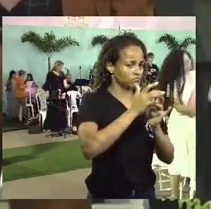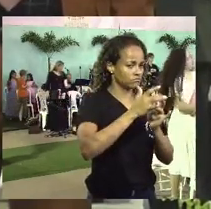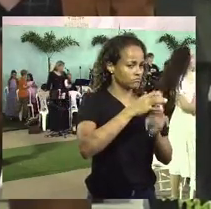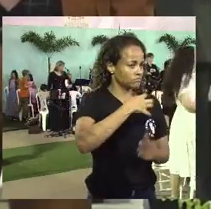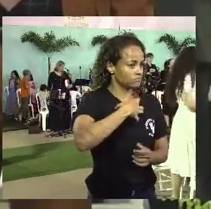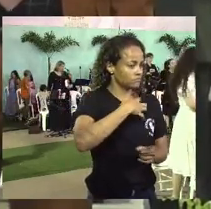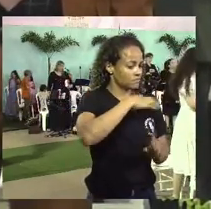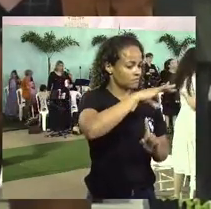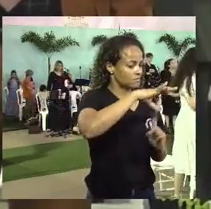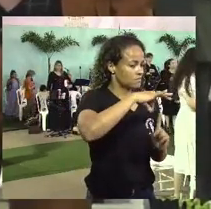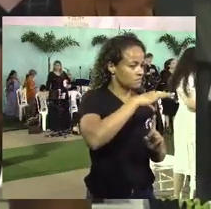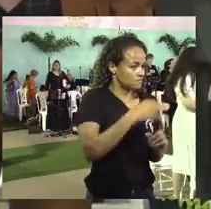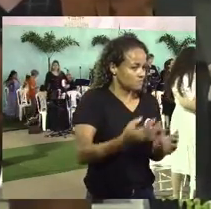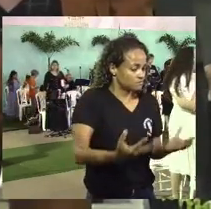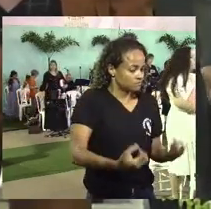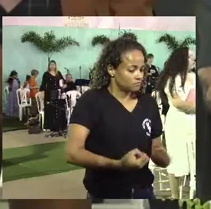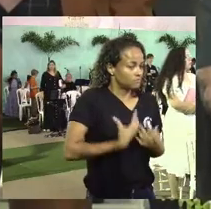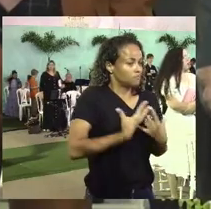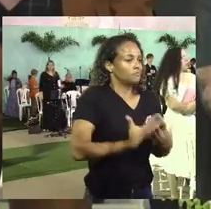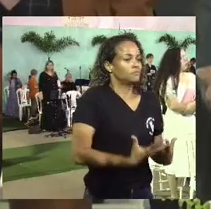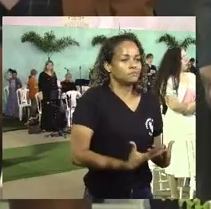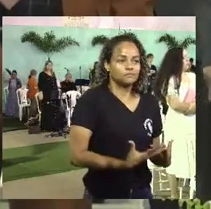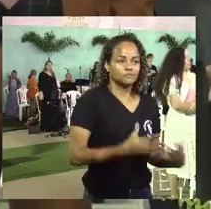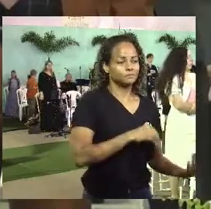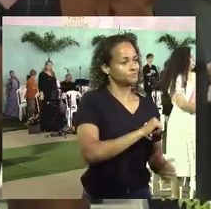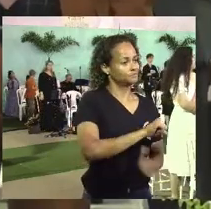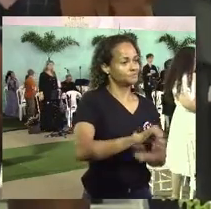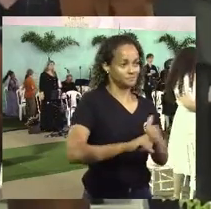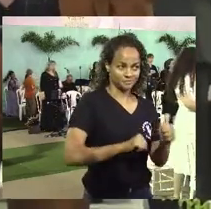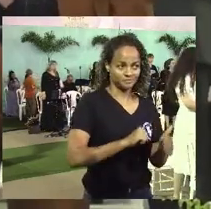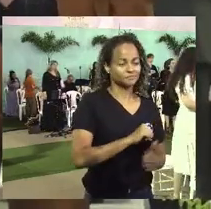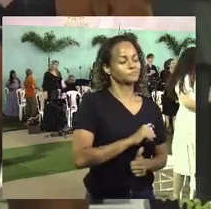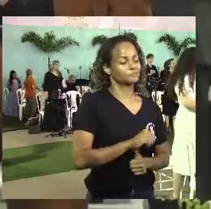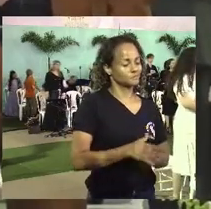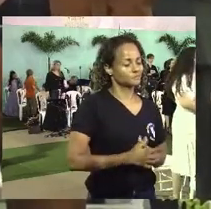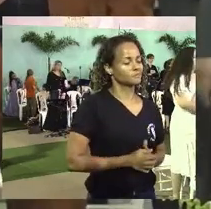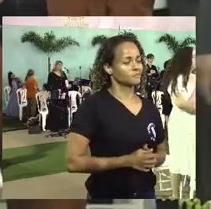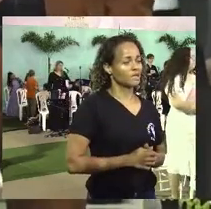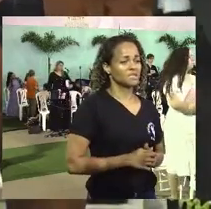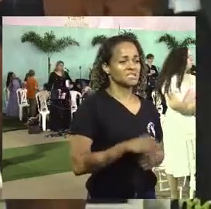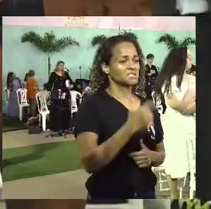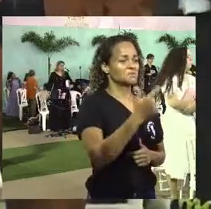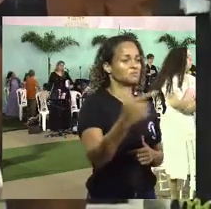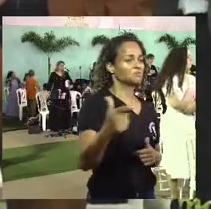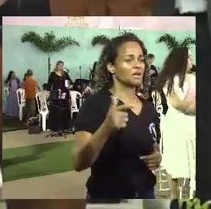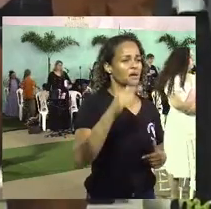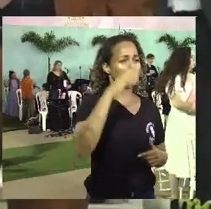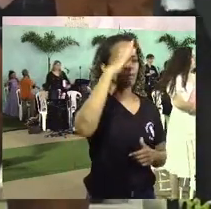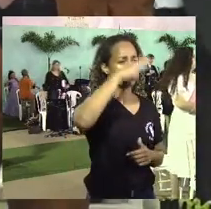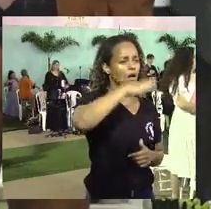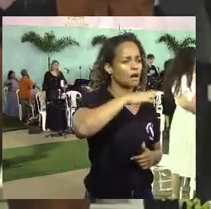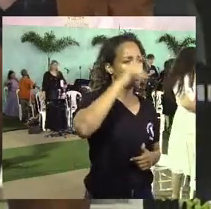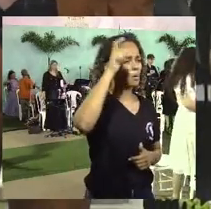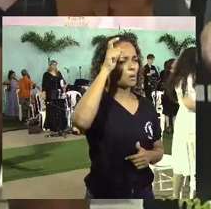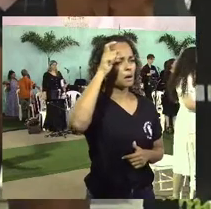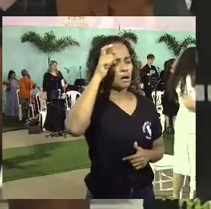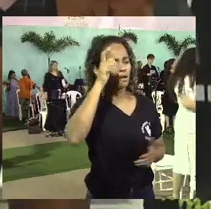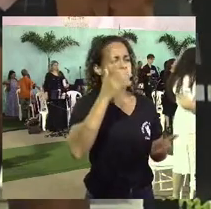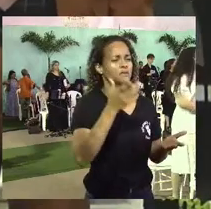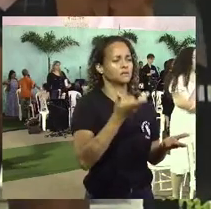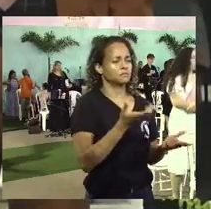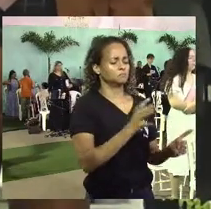onde Jesus chega onde Jesus chega não há força do Mal